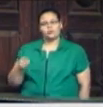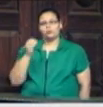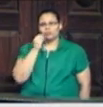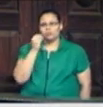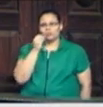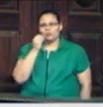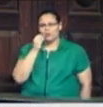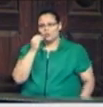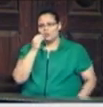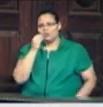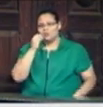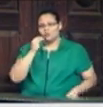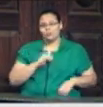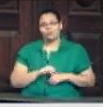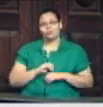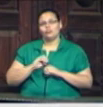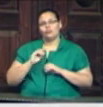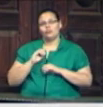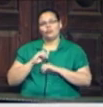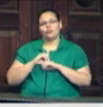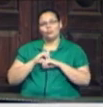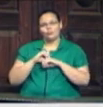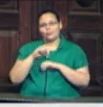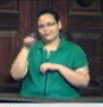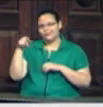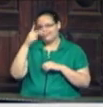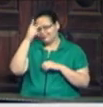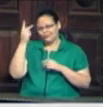jogar a opinião pública contra